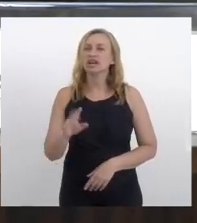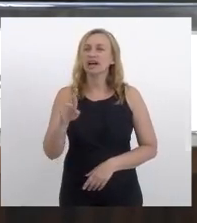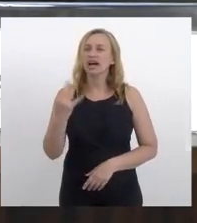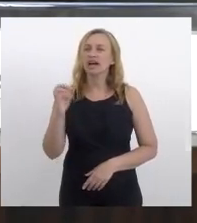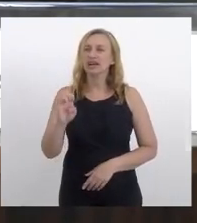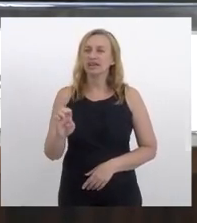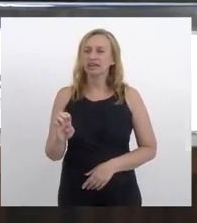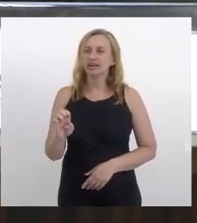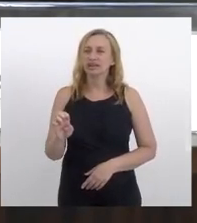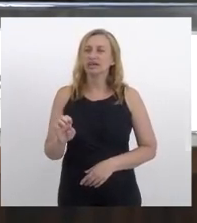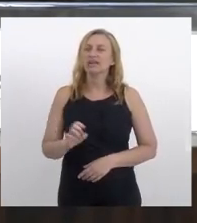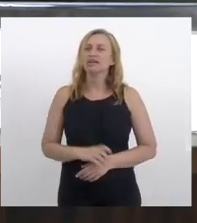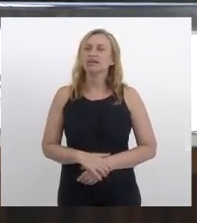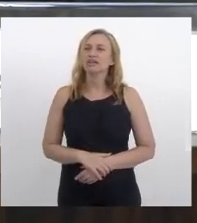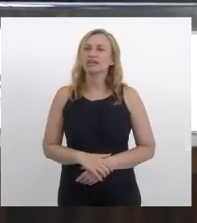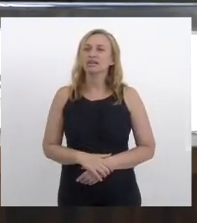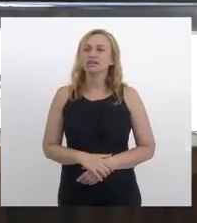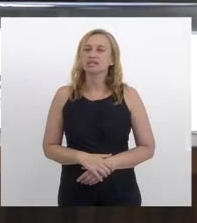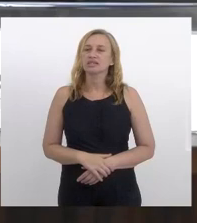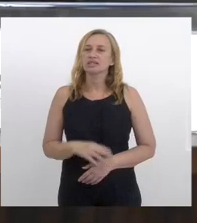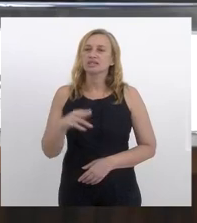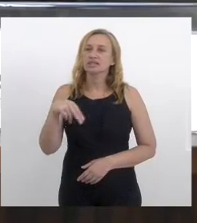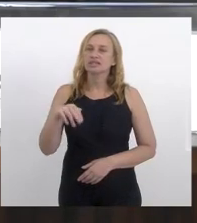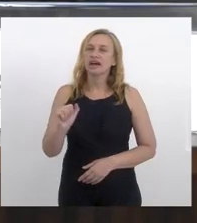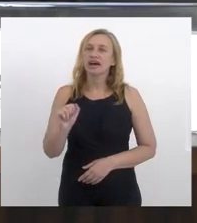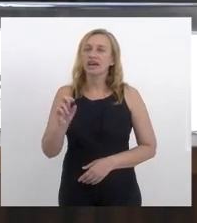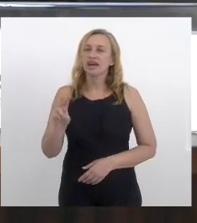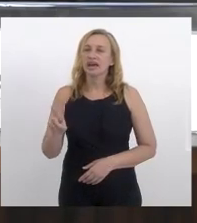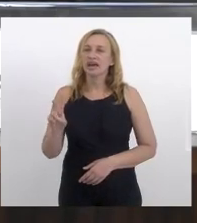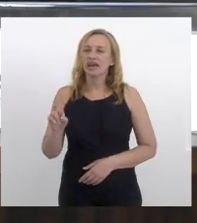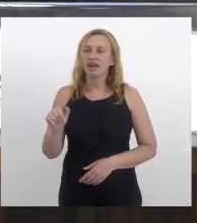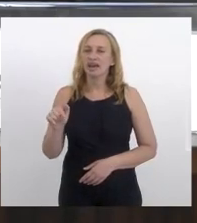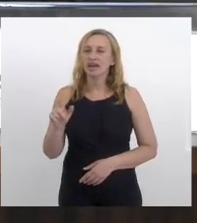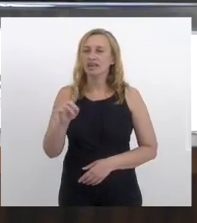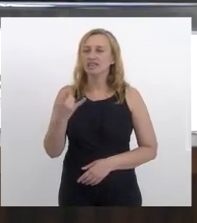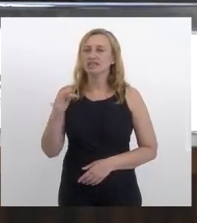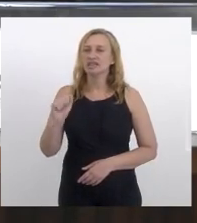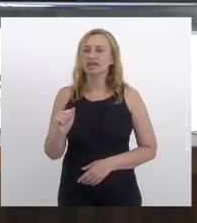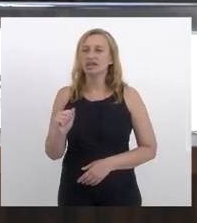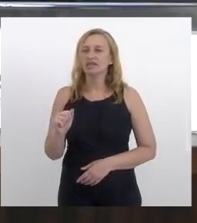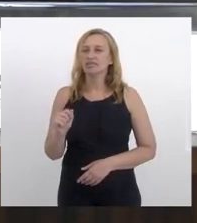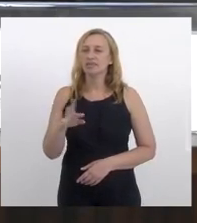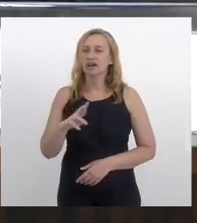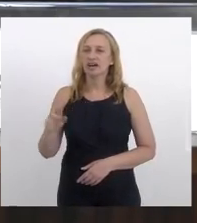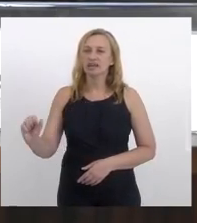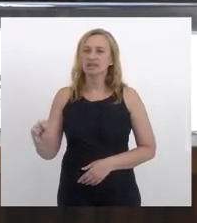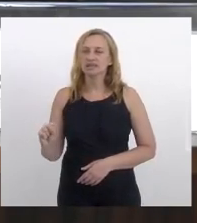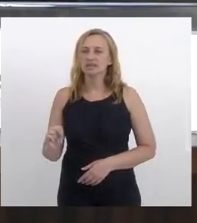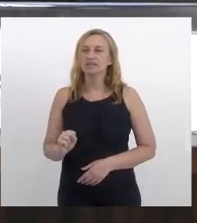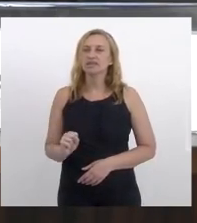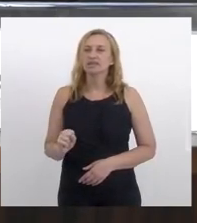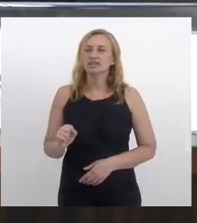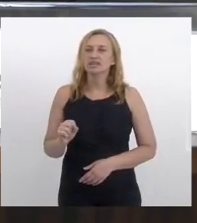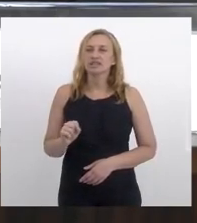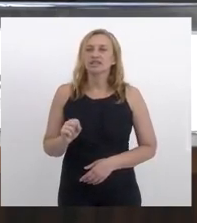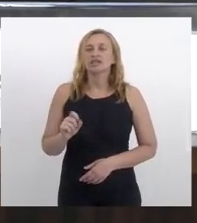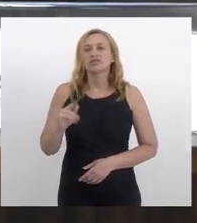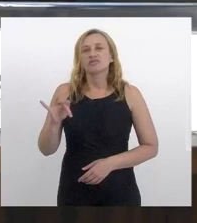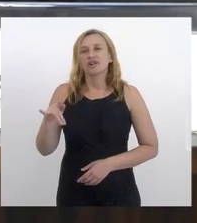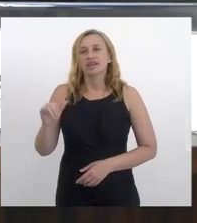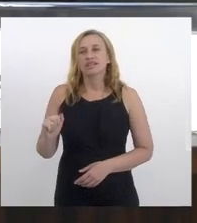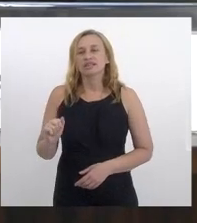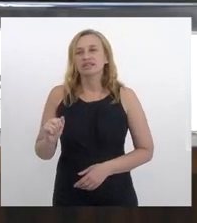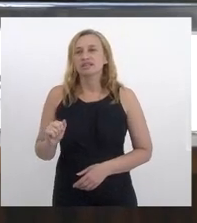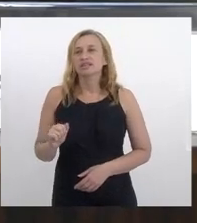Krishna. Inaê Estrela Ribeiro Pinheiro, Barras. Ifaz Hamed